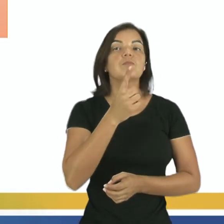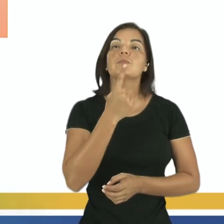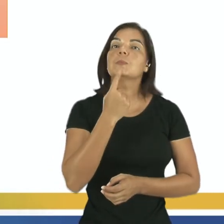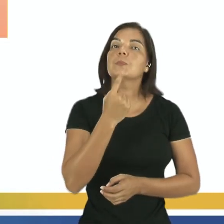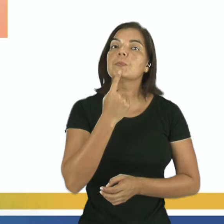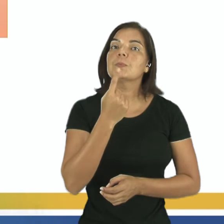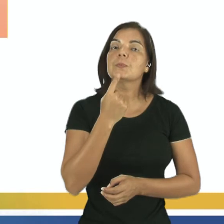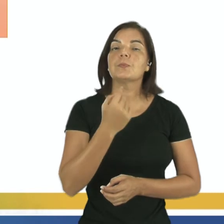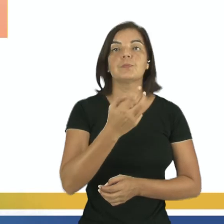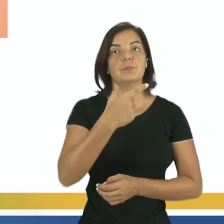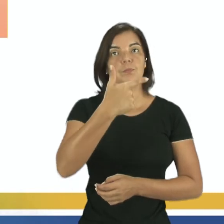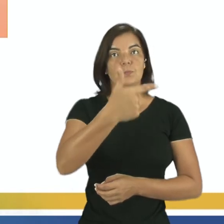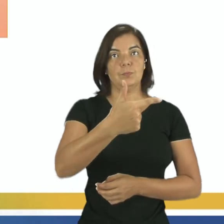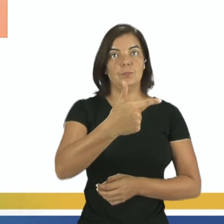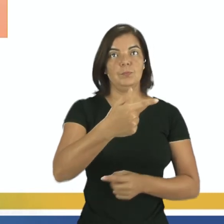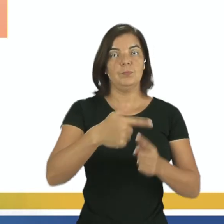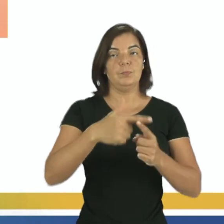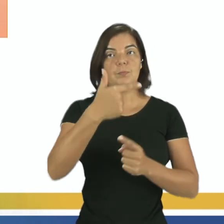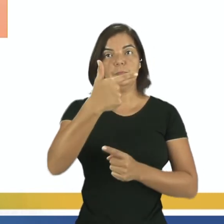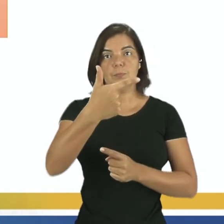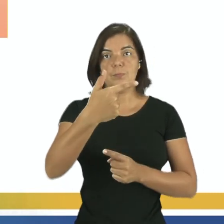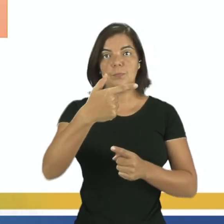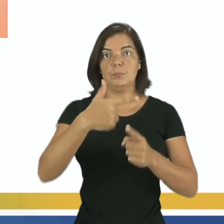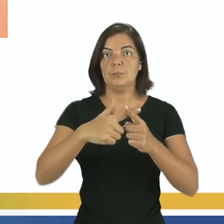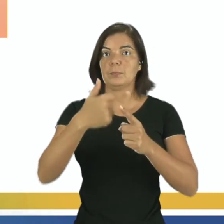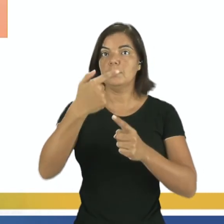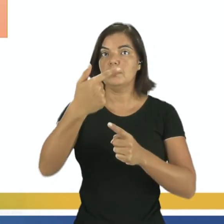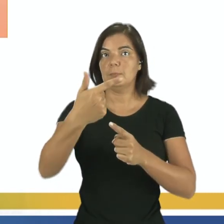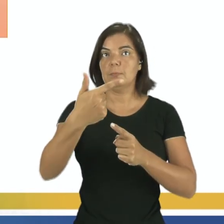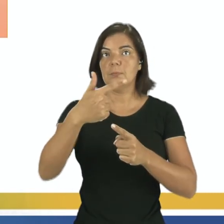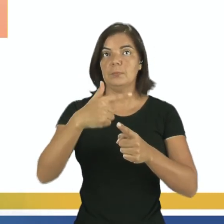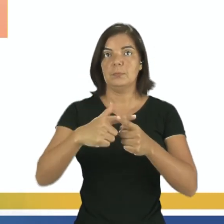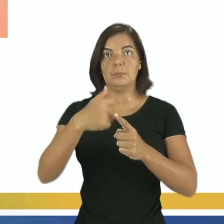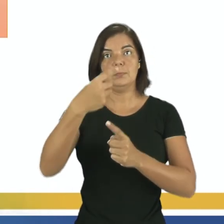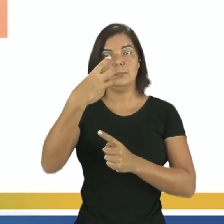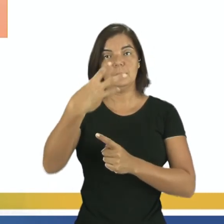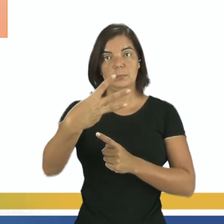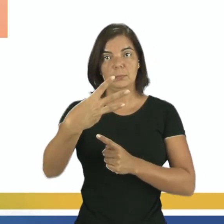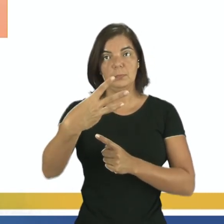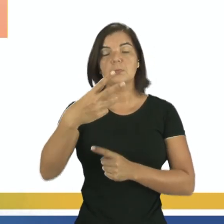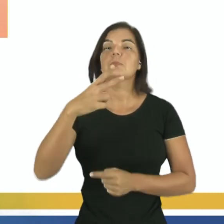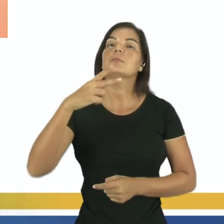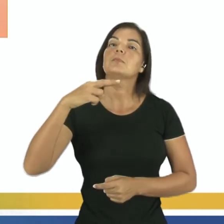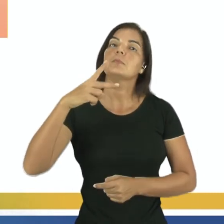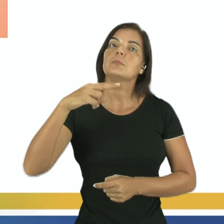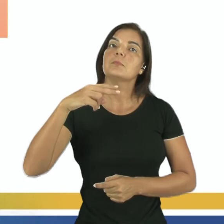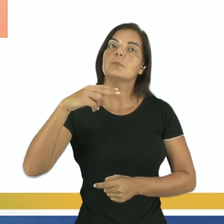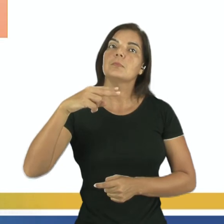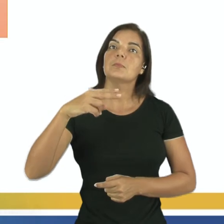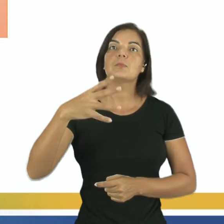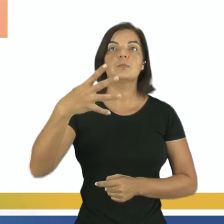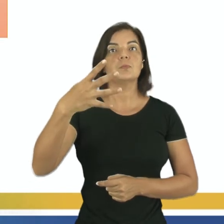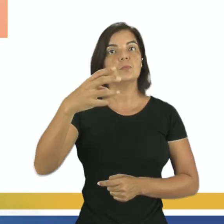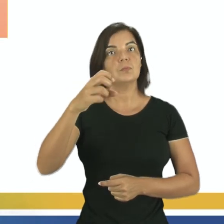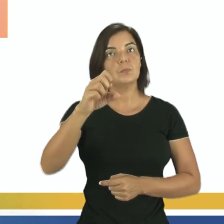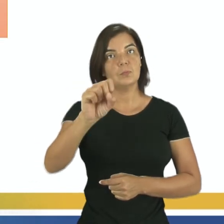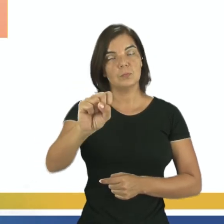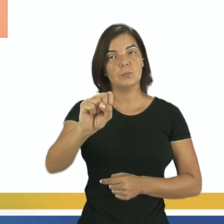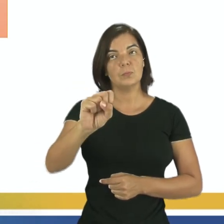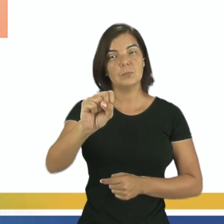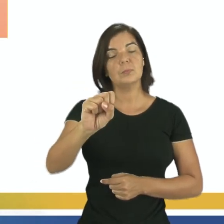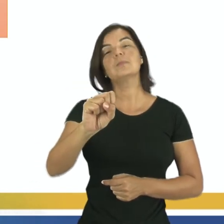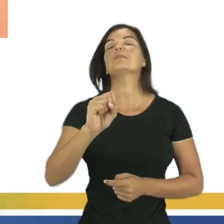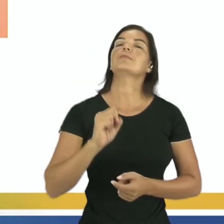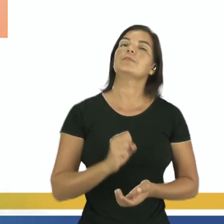vermelho. 2 vezes 2, vezes 2, vezes 2, vezes 3. Né? Se você fizer a continha aí, ó, 2 vezes